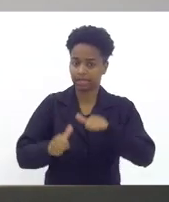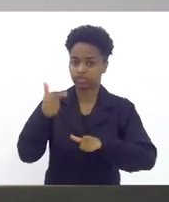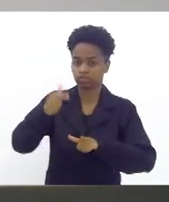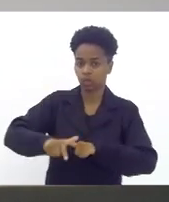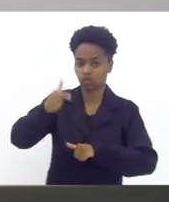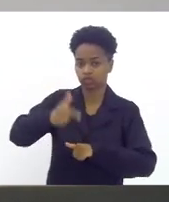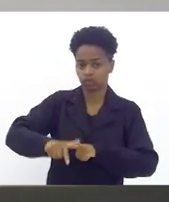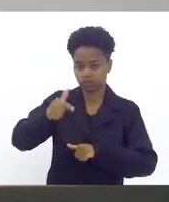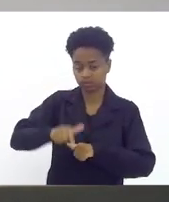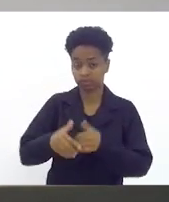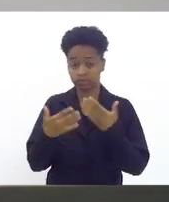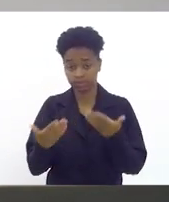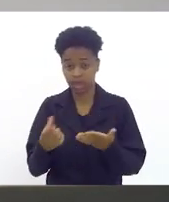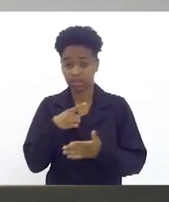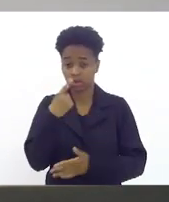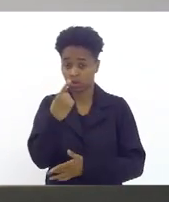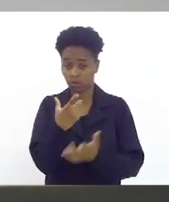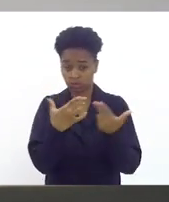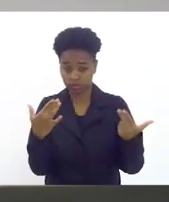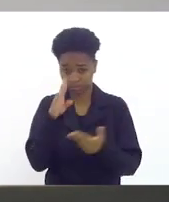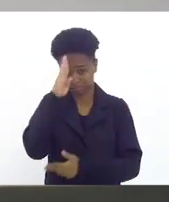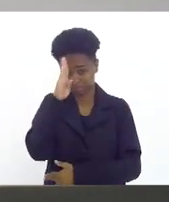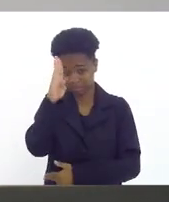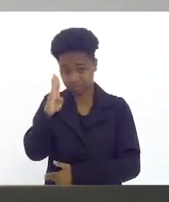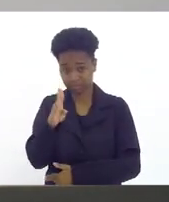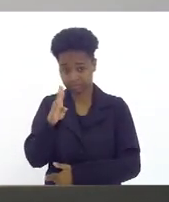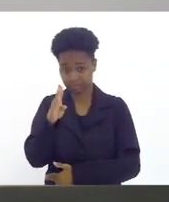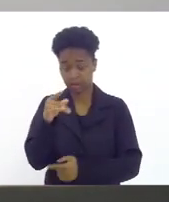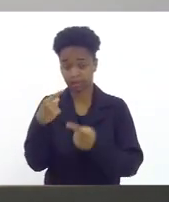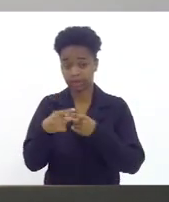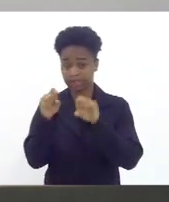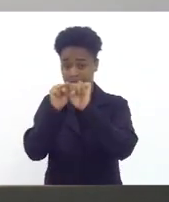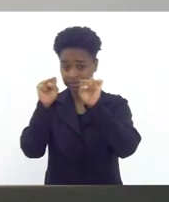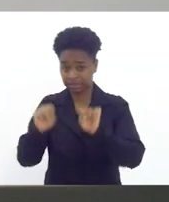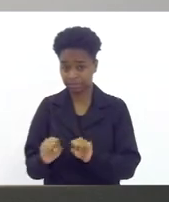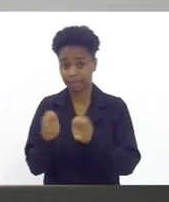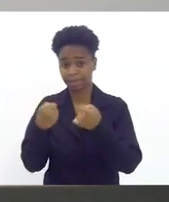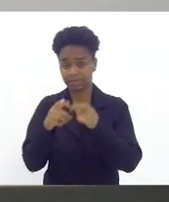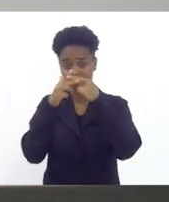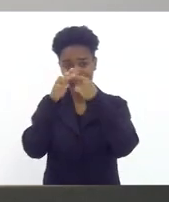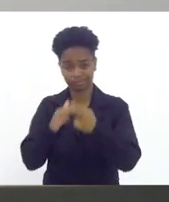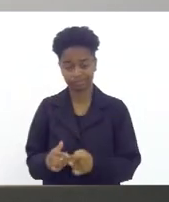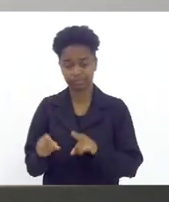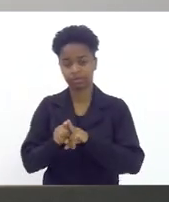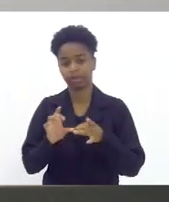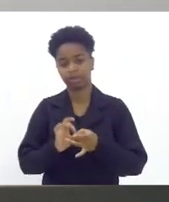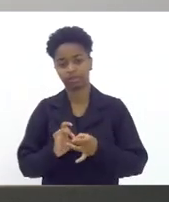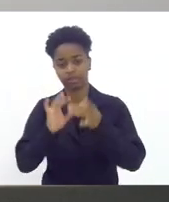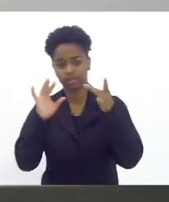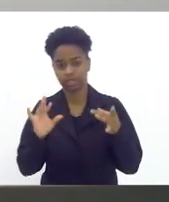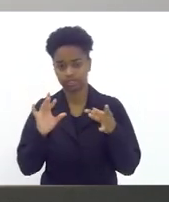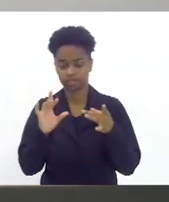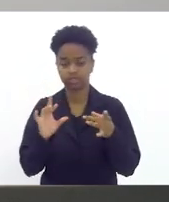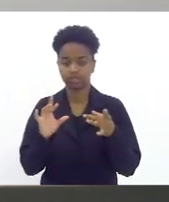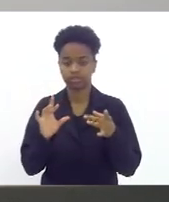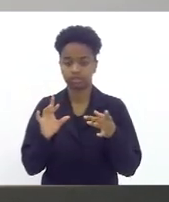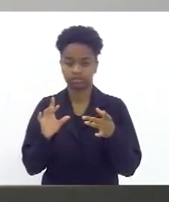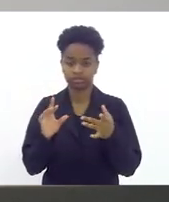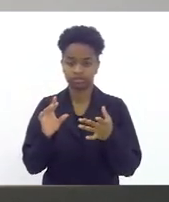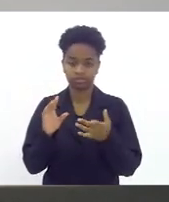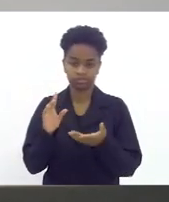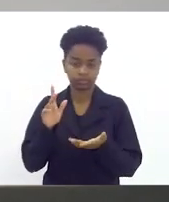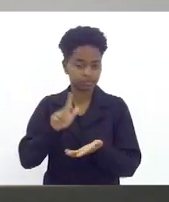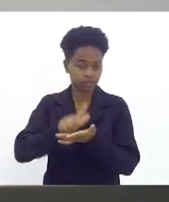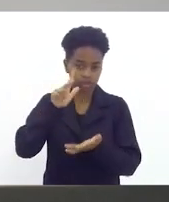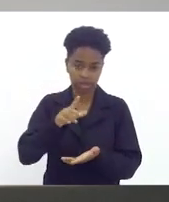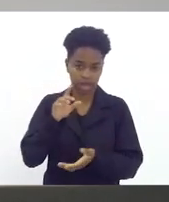então uma questão crucial É de fato que esse sistema ele seja aprimo e permita o que se fala da validação